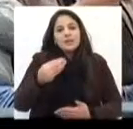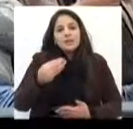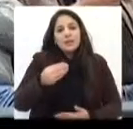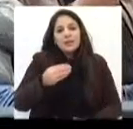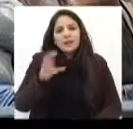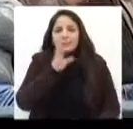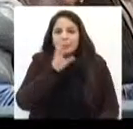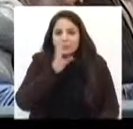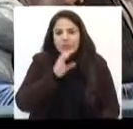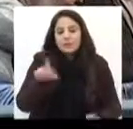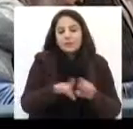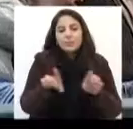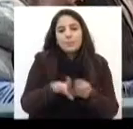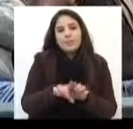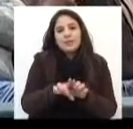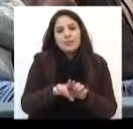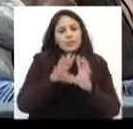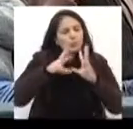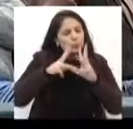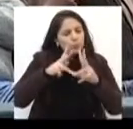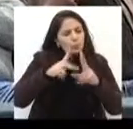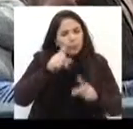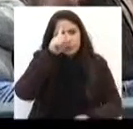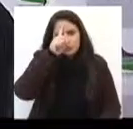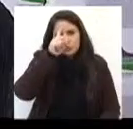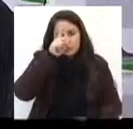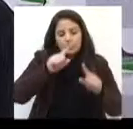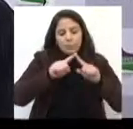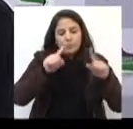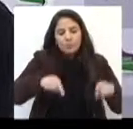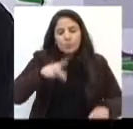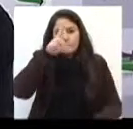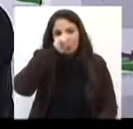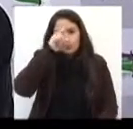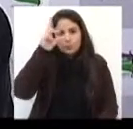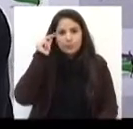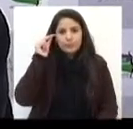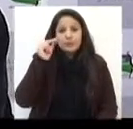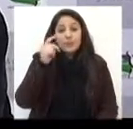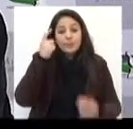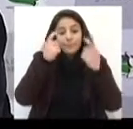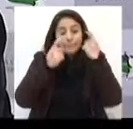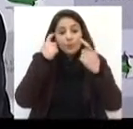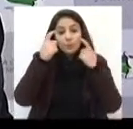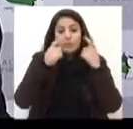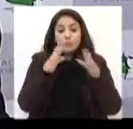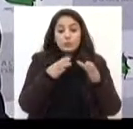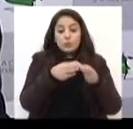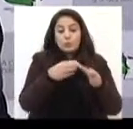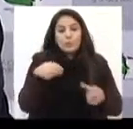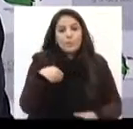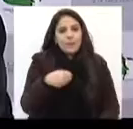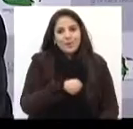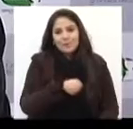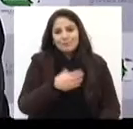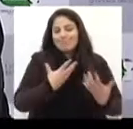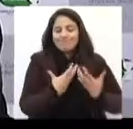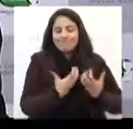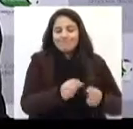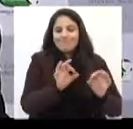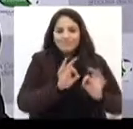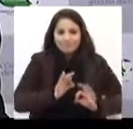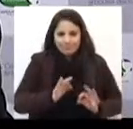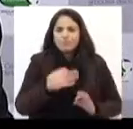os hospitais públicos e privados do município. Essa é a grande preocupação da classe médica em não ser favorável a